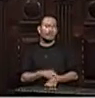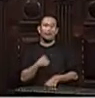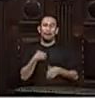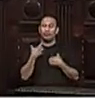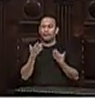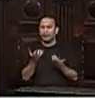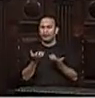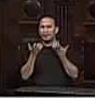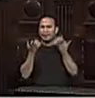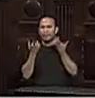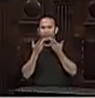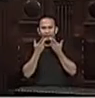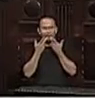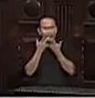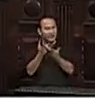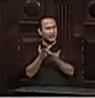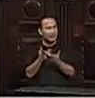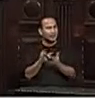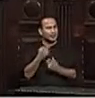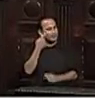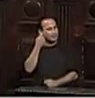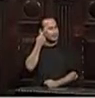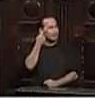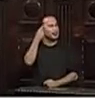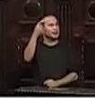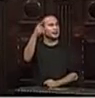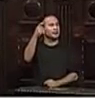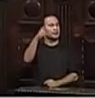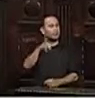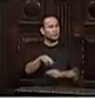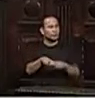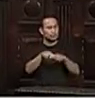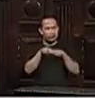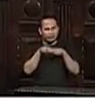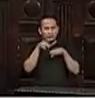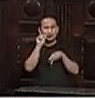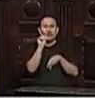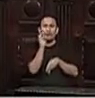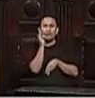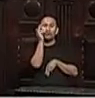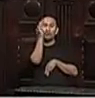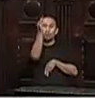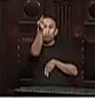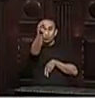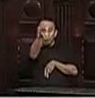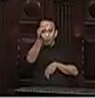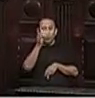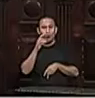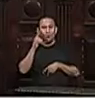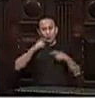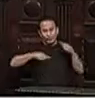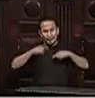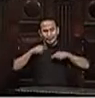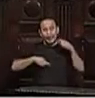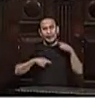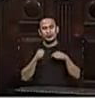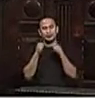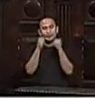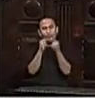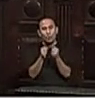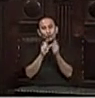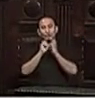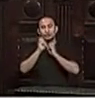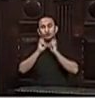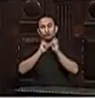queria trazer essa reflexão para que a gente, em futuros debates, a gente possa discutir